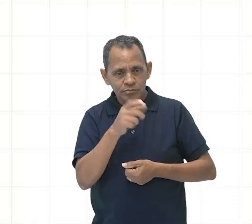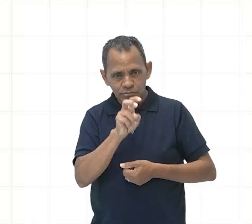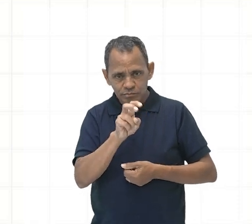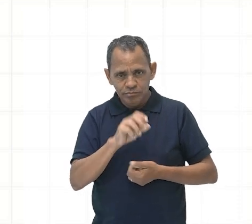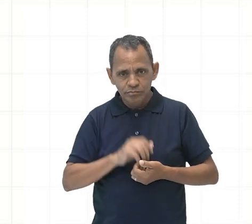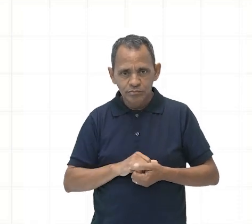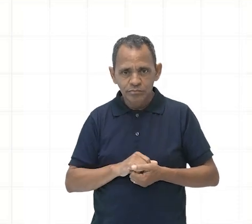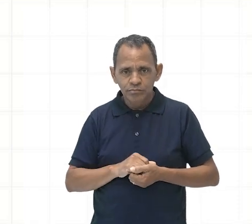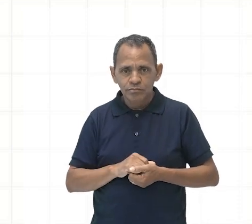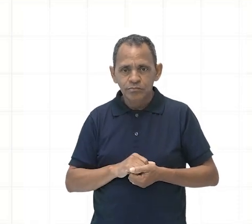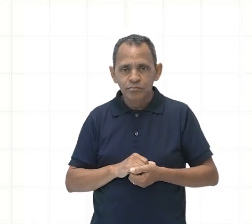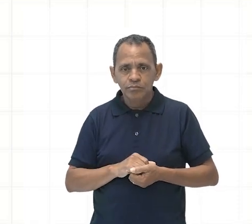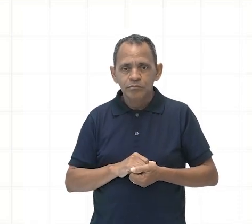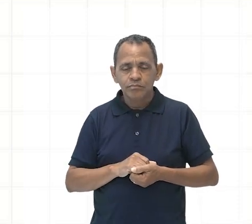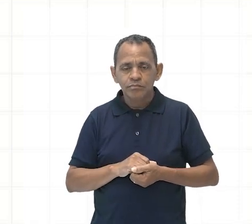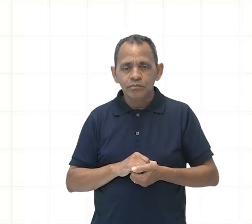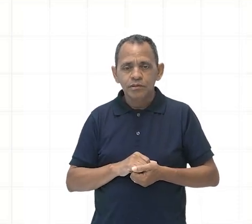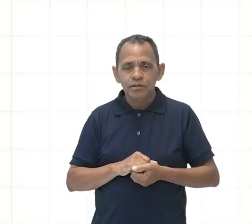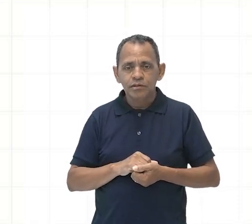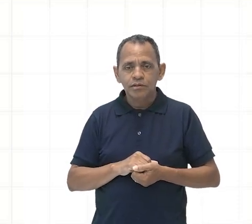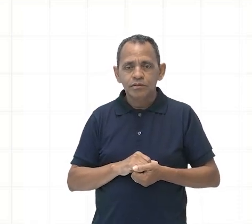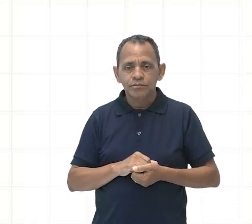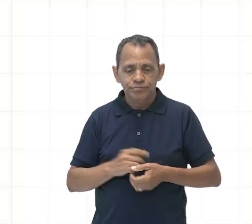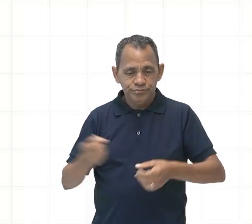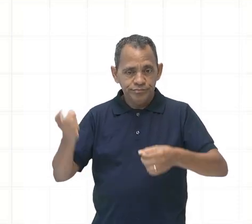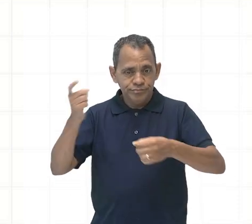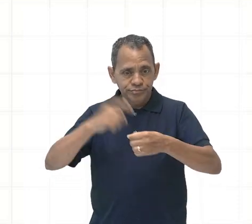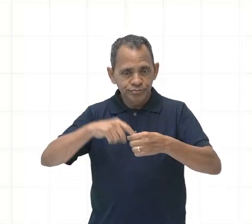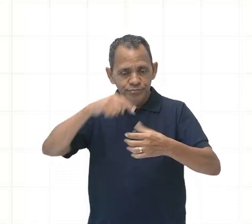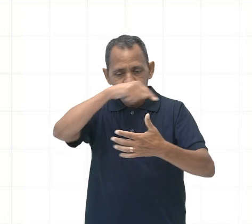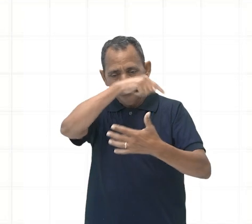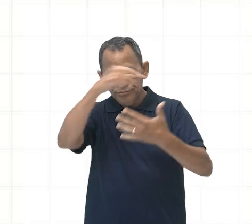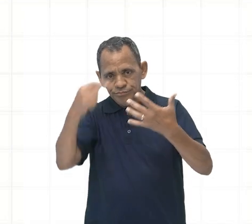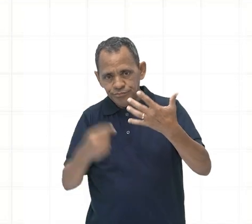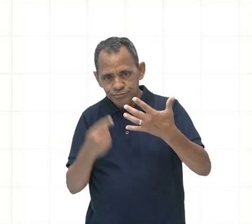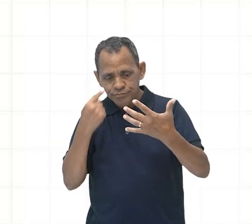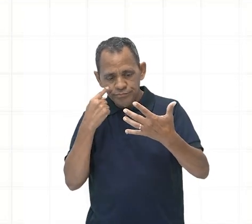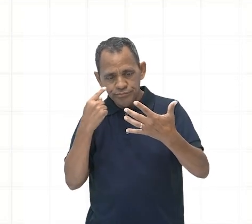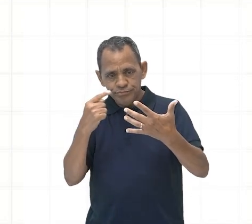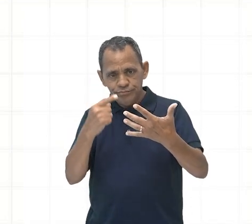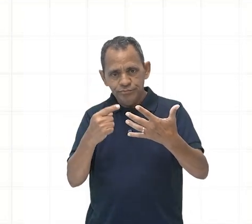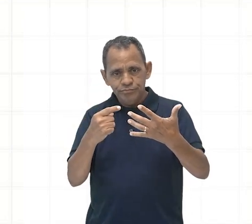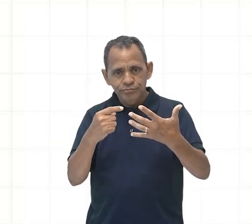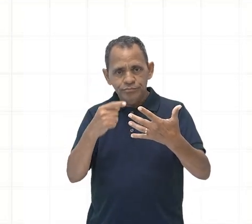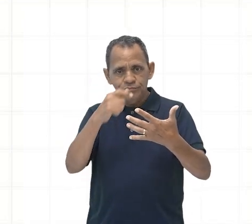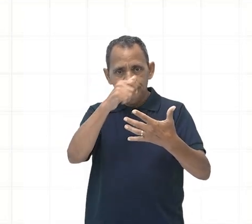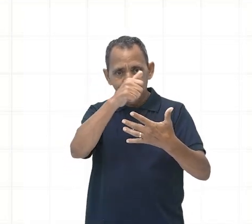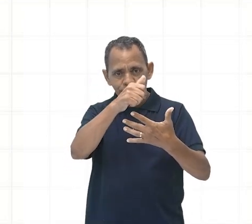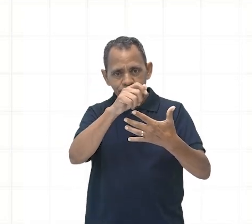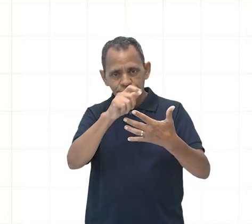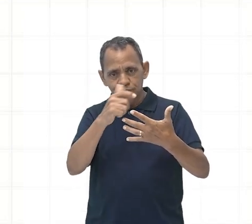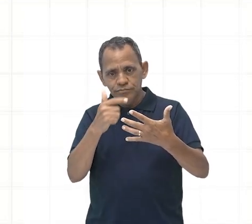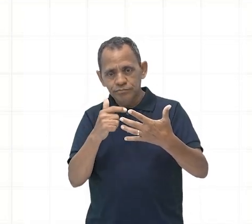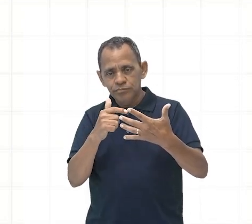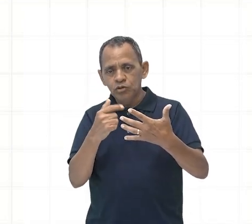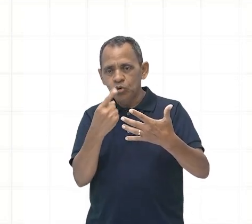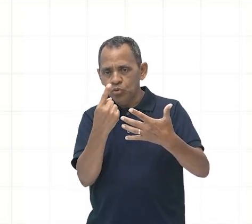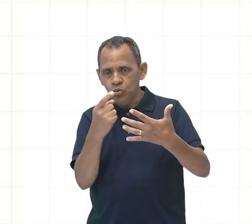agora? Se eu voltar nas alternativas, tem lá 1,25?